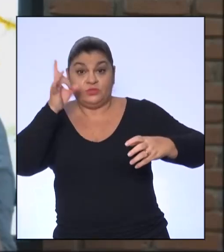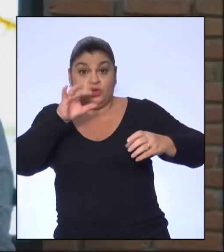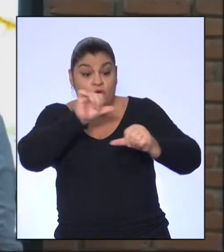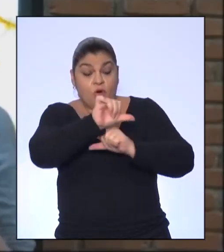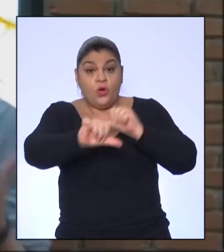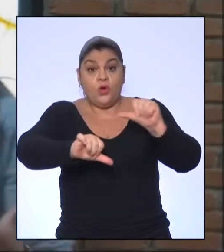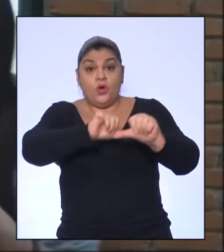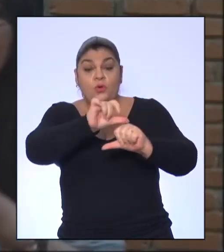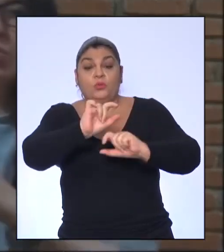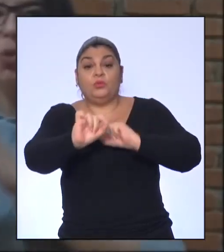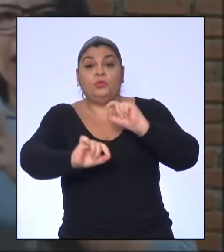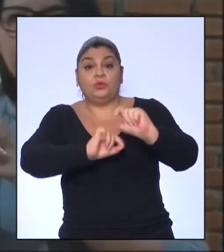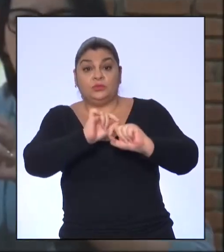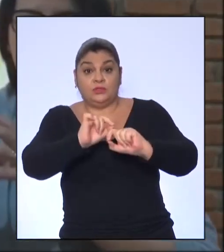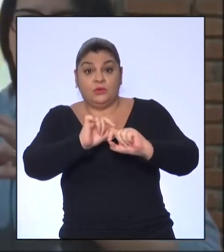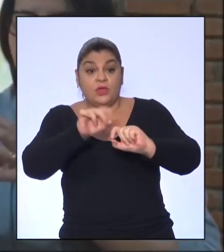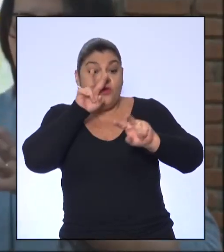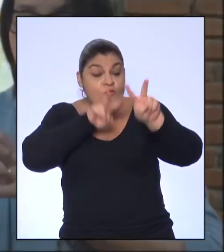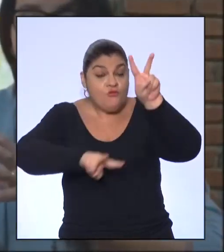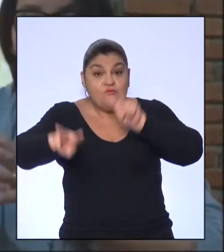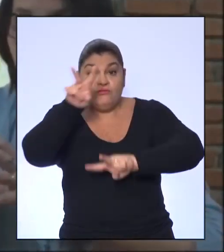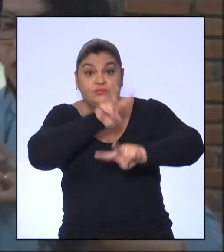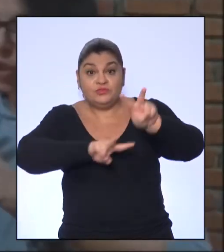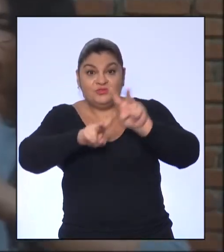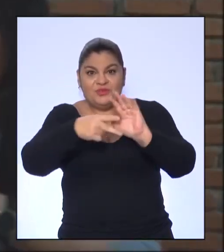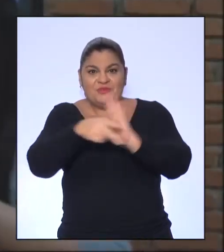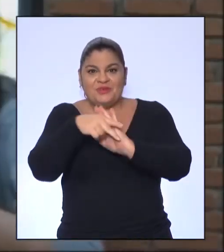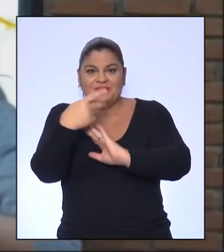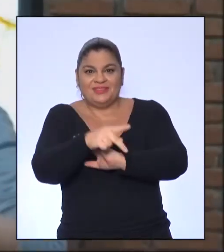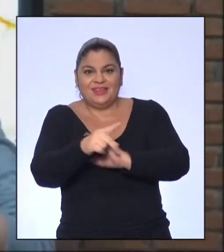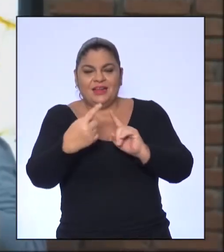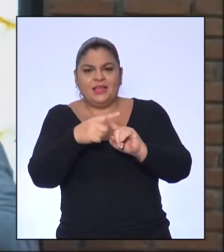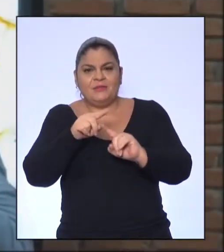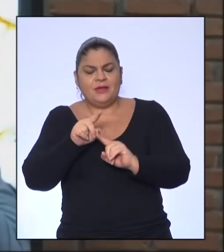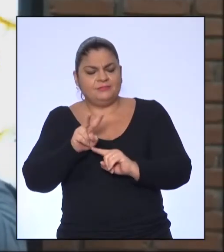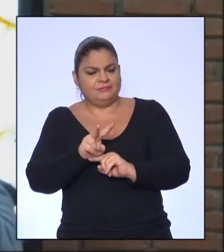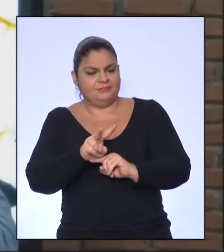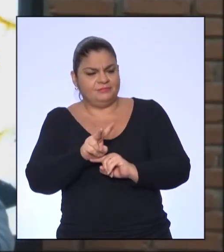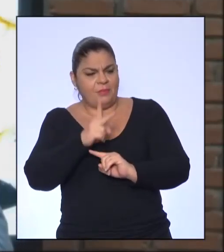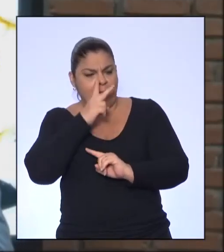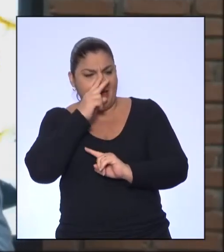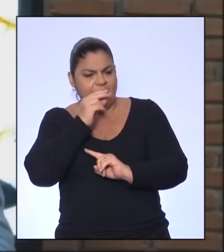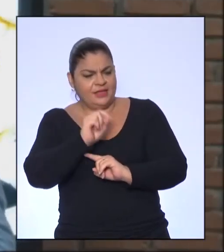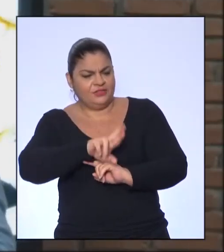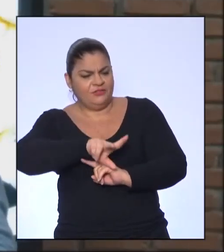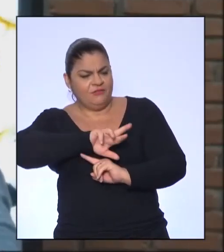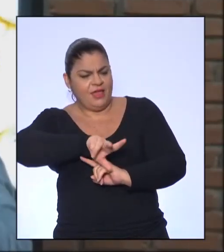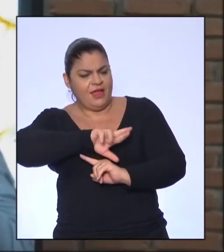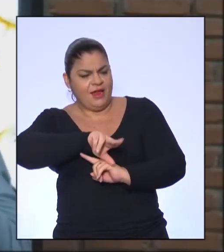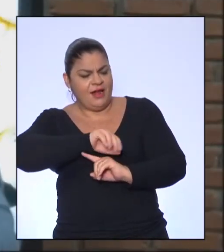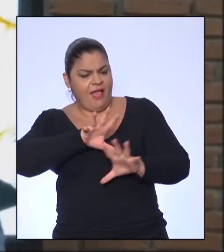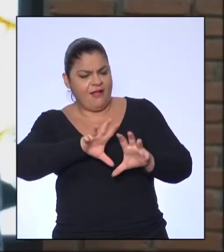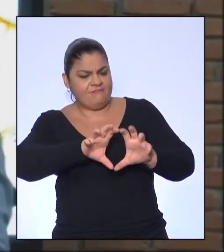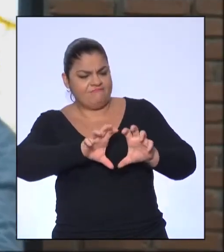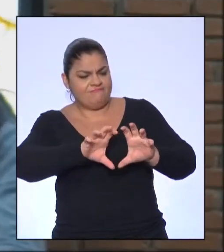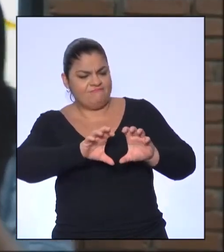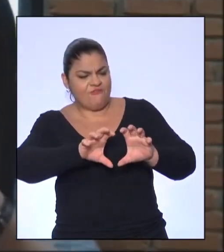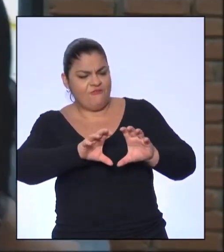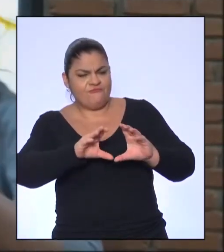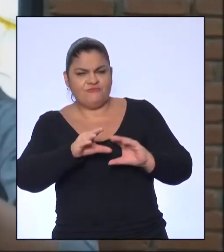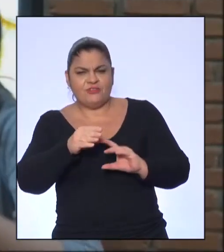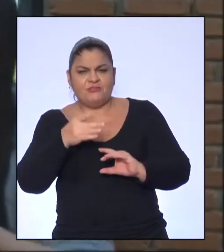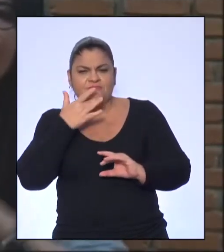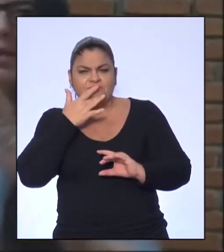alterado a parte visual daquela massa, você chega ali, parece que ela está até meio diferente, assim, fofinha, né?